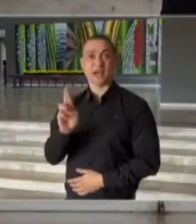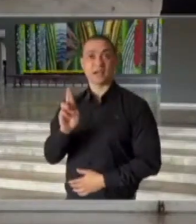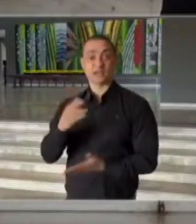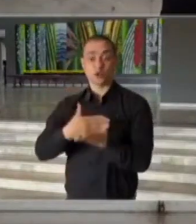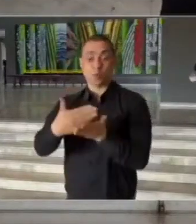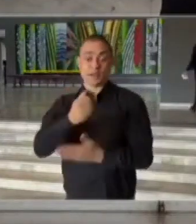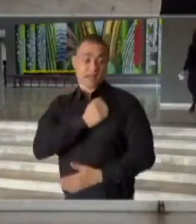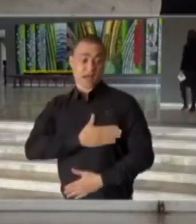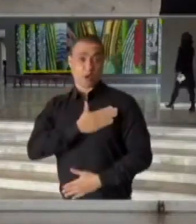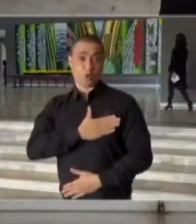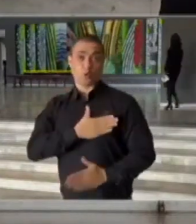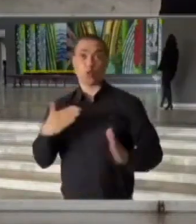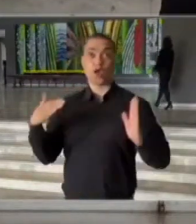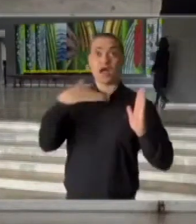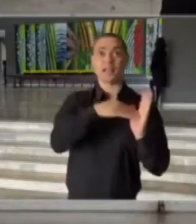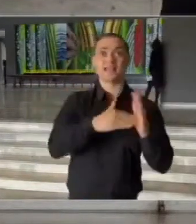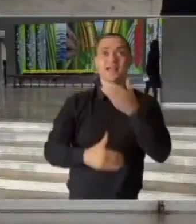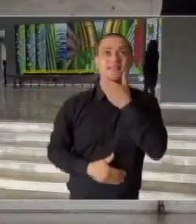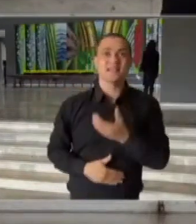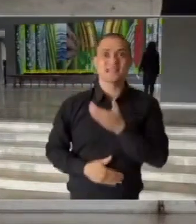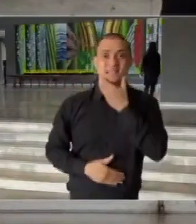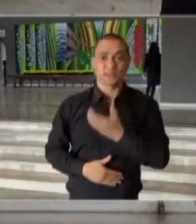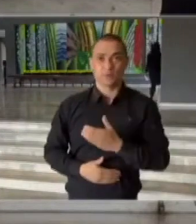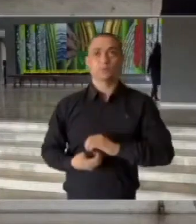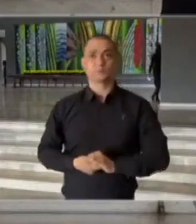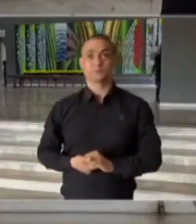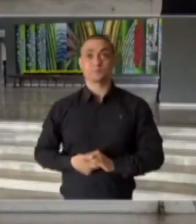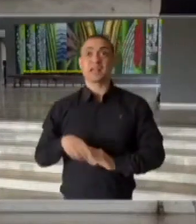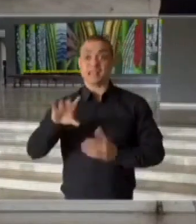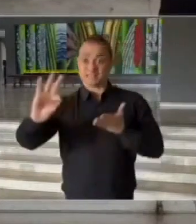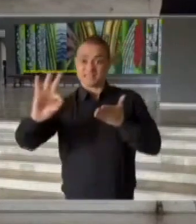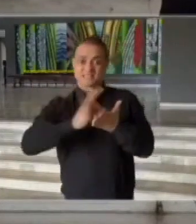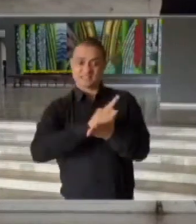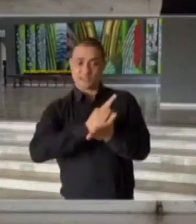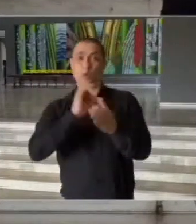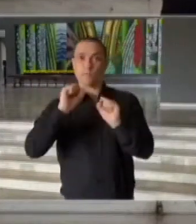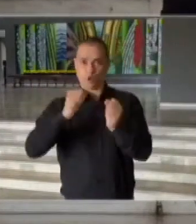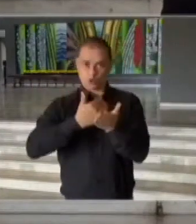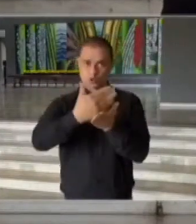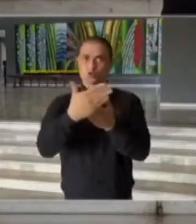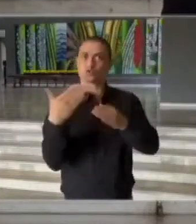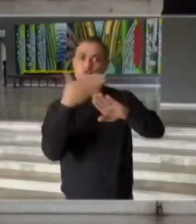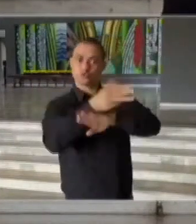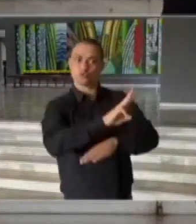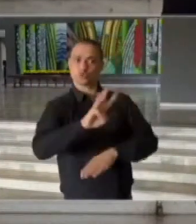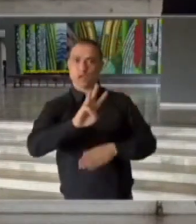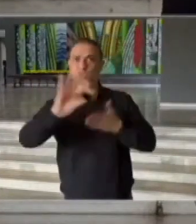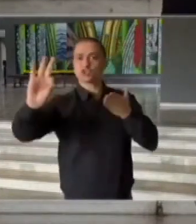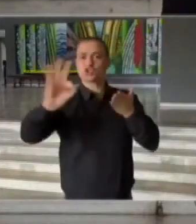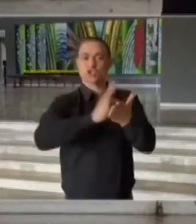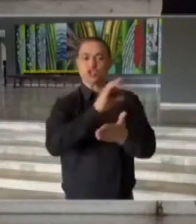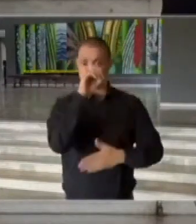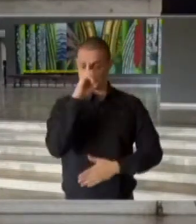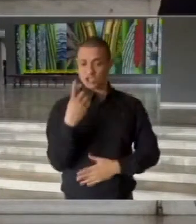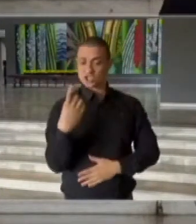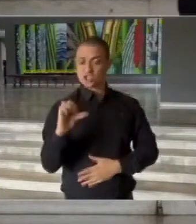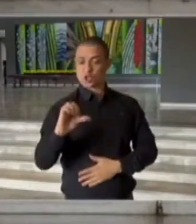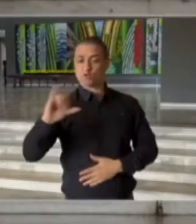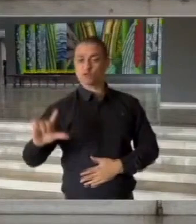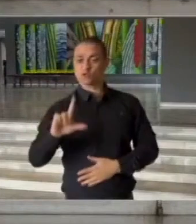até dezembro deste ano. As inscrições começam no dia 19 de julho e vão